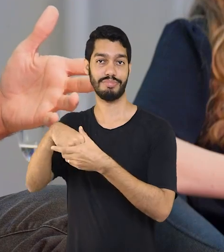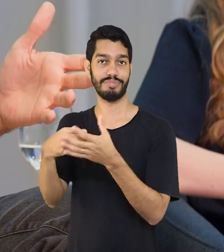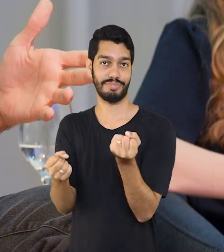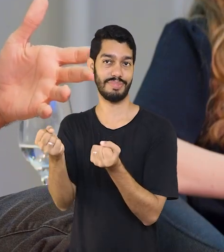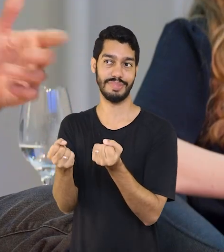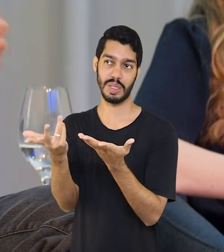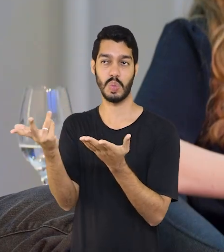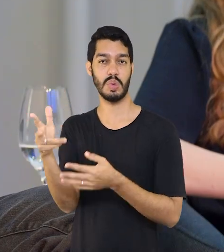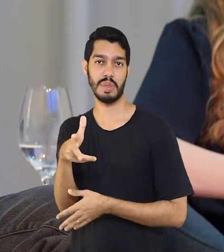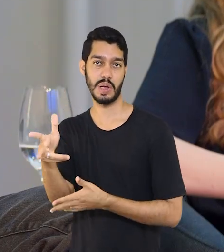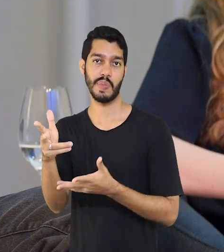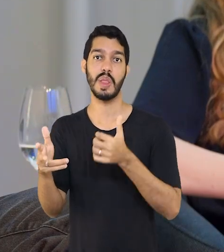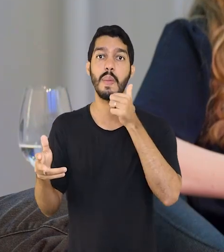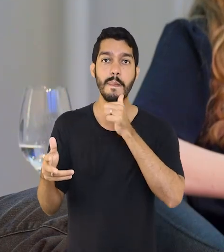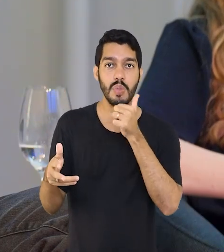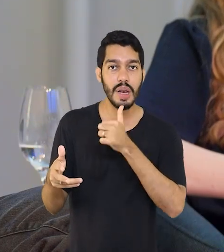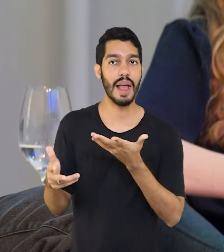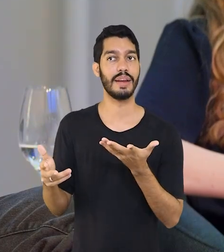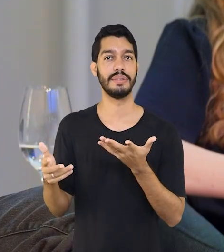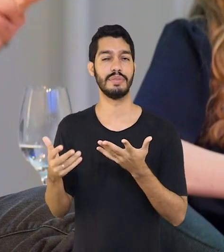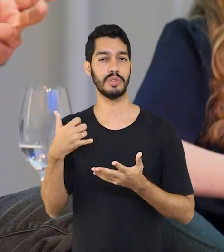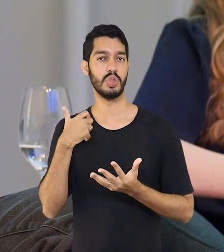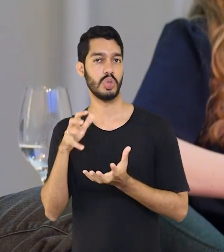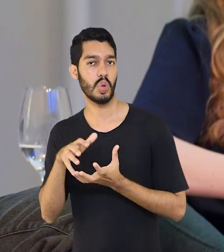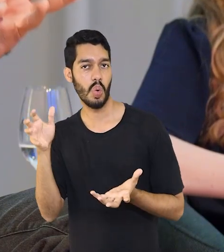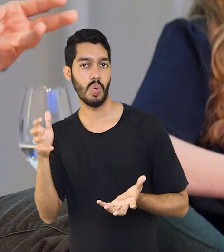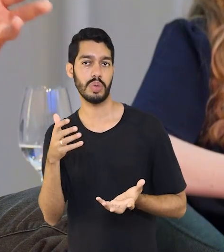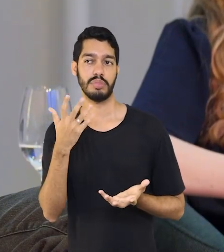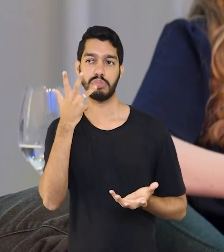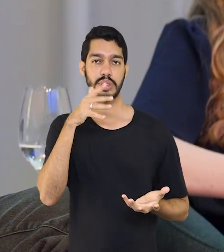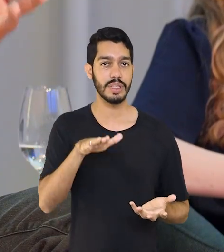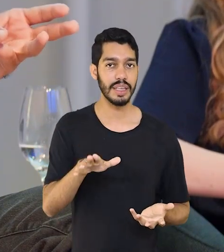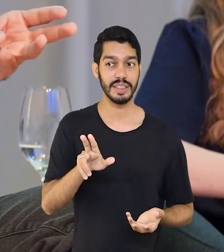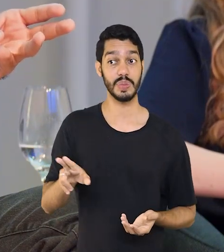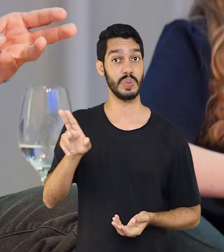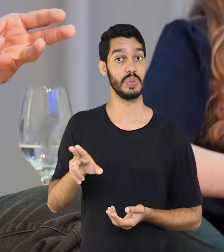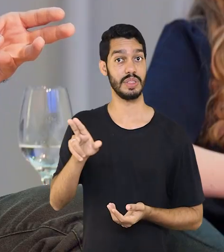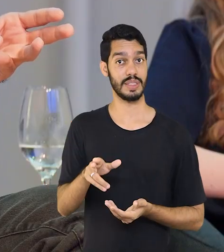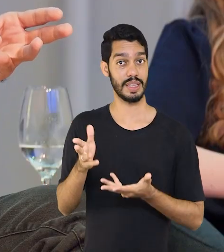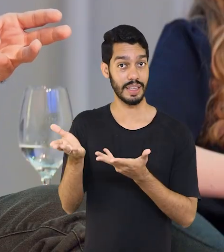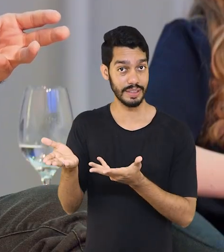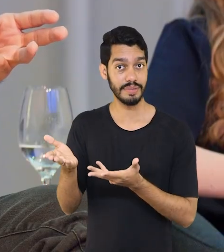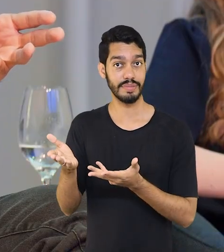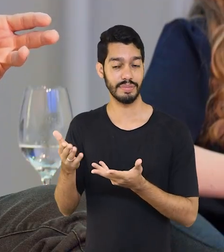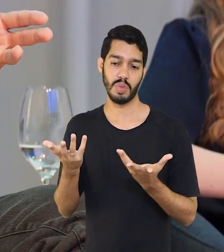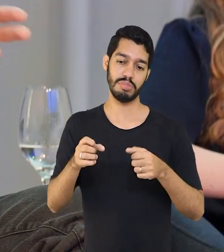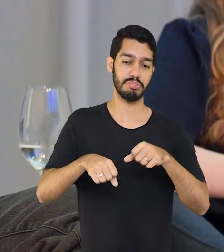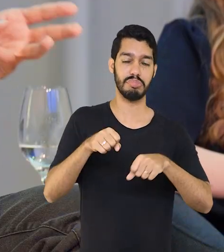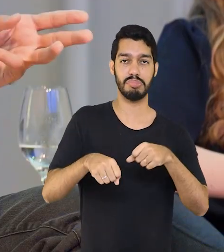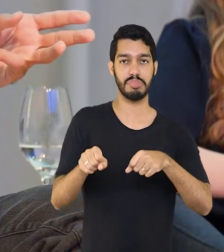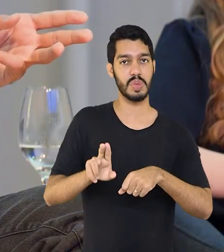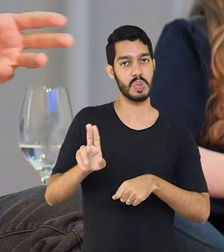no transporte. Então, mulheres, idosos, crianças deixam de utilizar o transporte